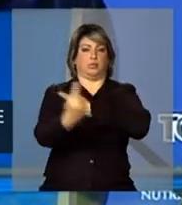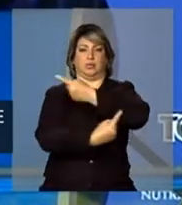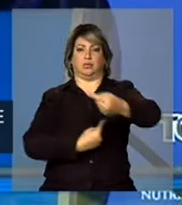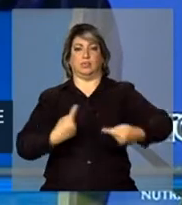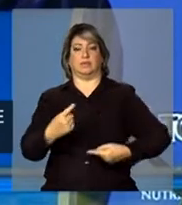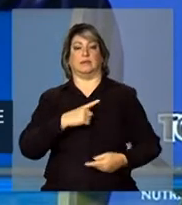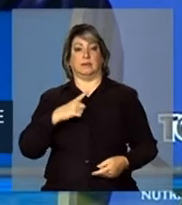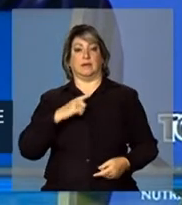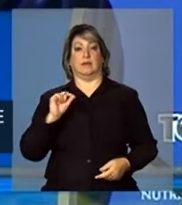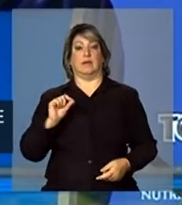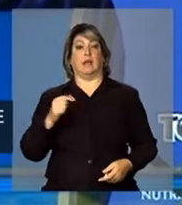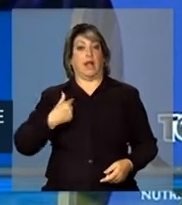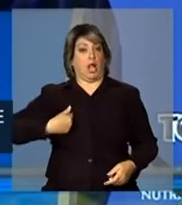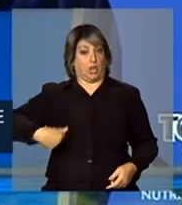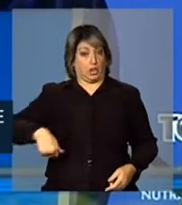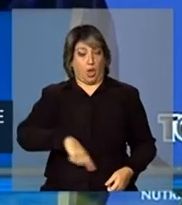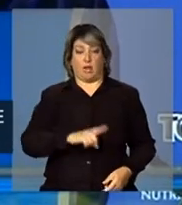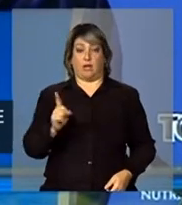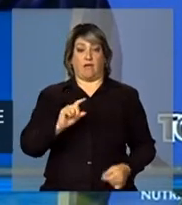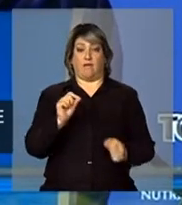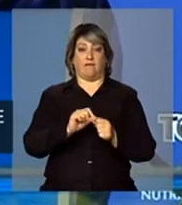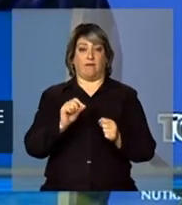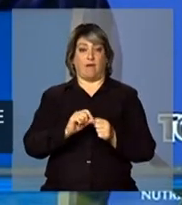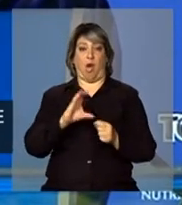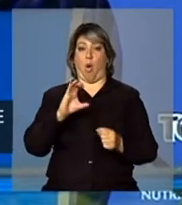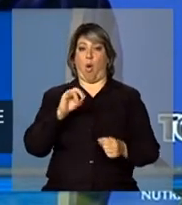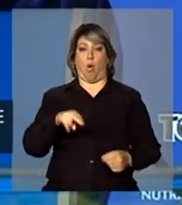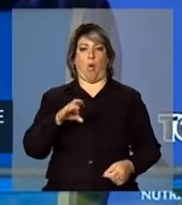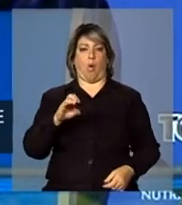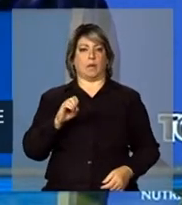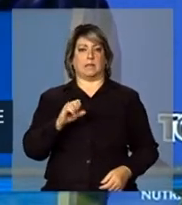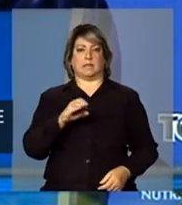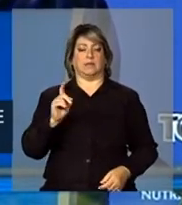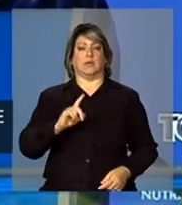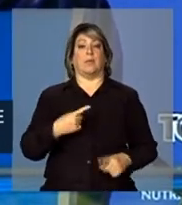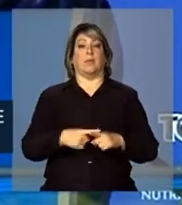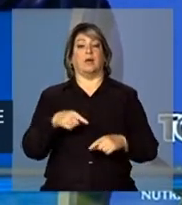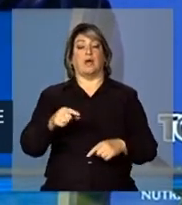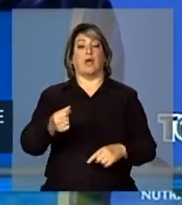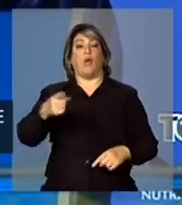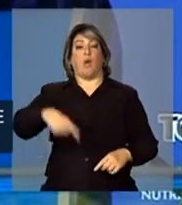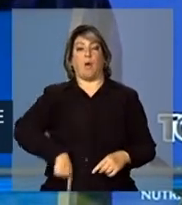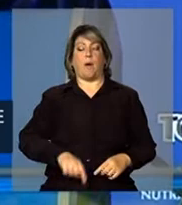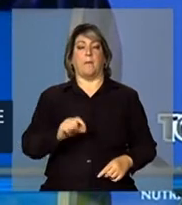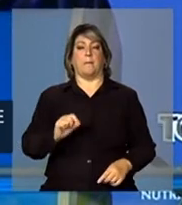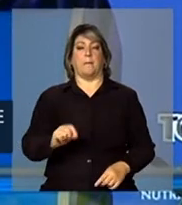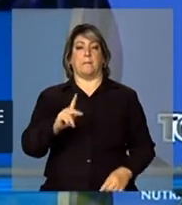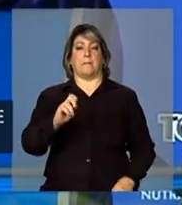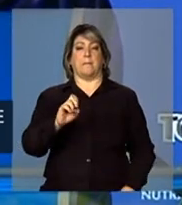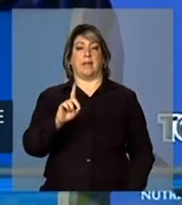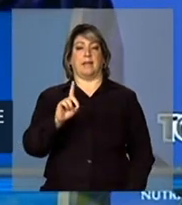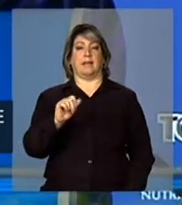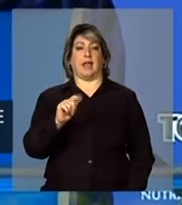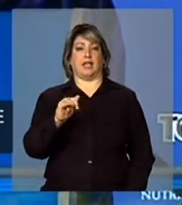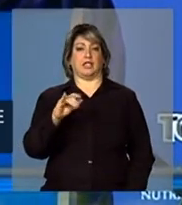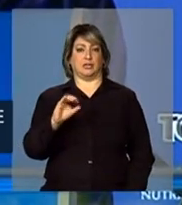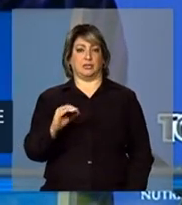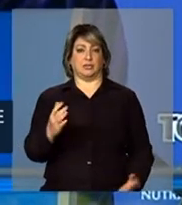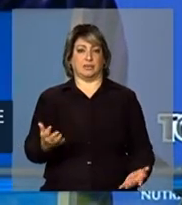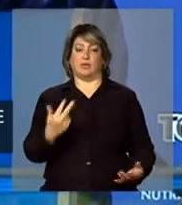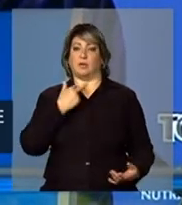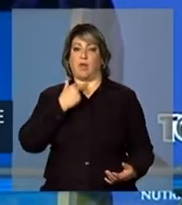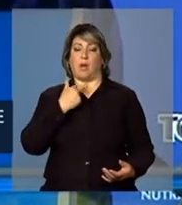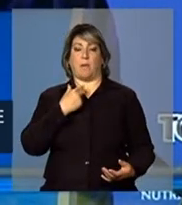fazemos concessão, porque cobra pedágio a concessão, em área urbana, porque você não pode cobrar pedágio